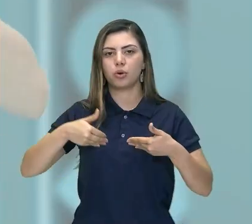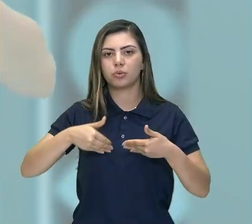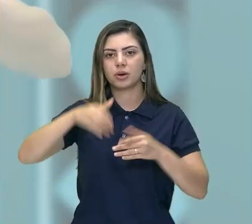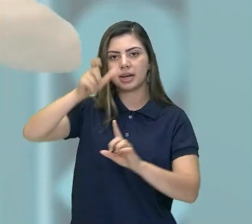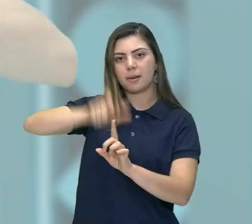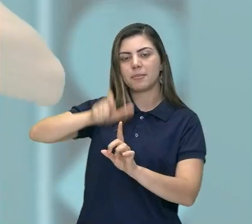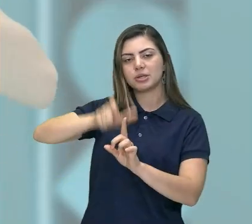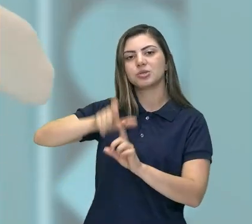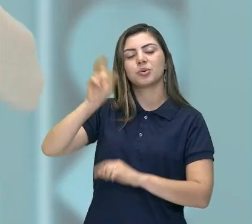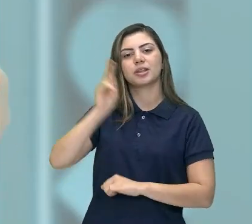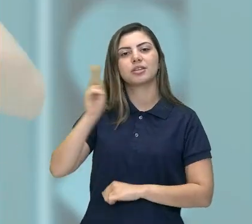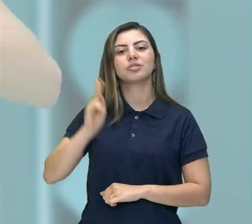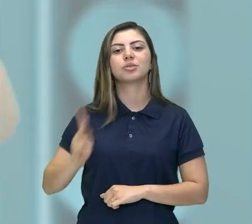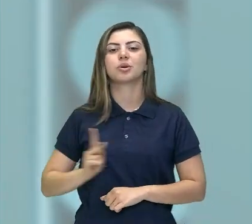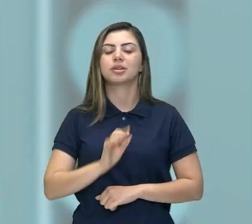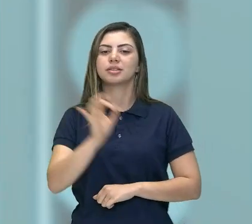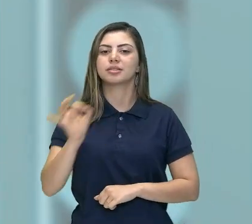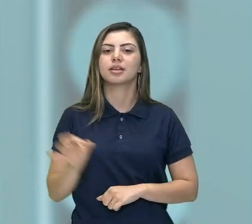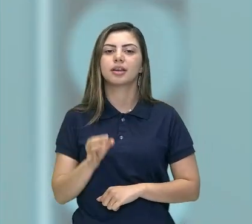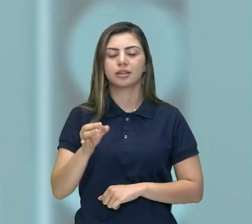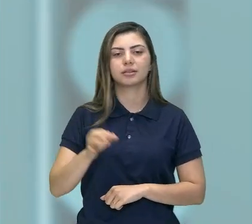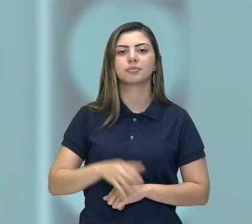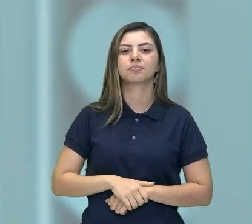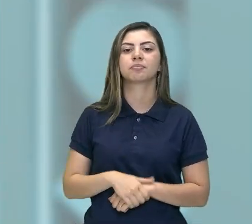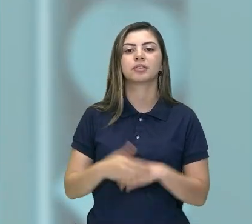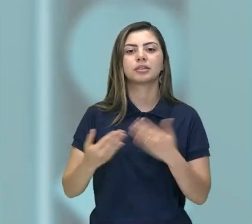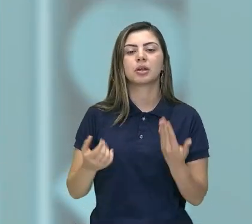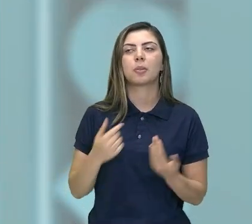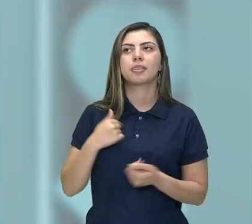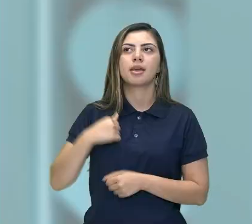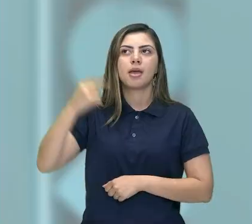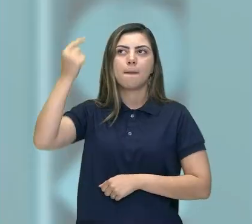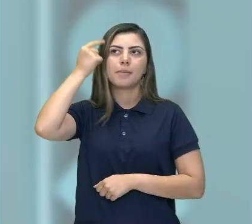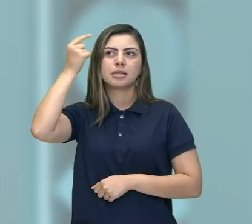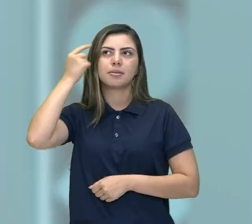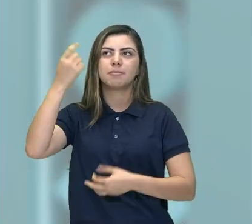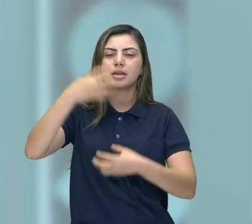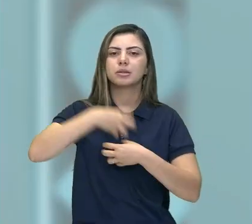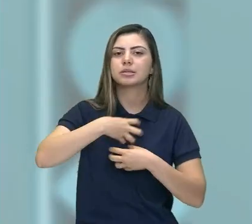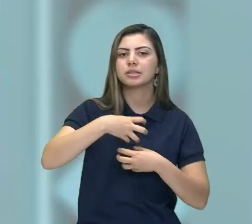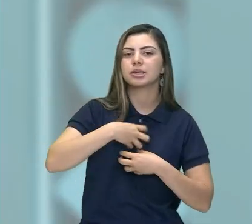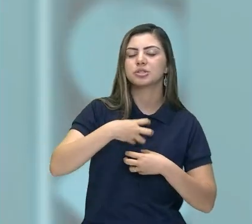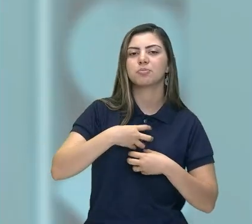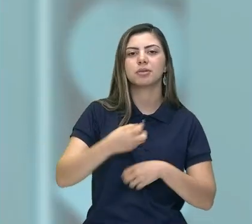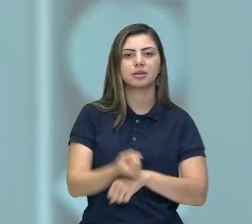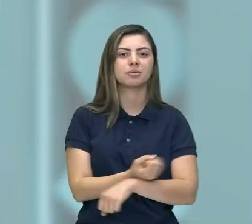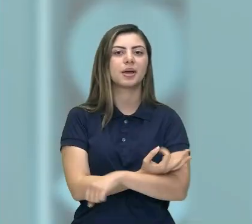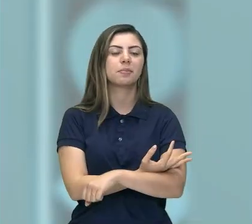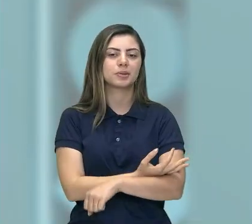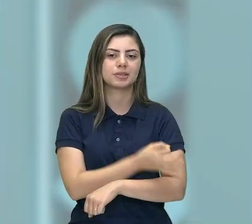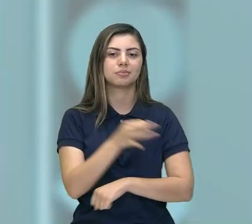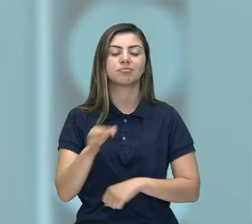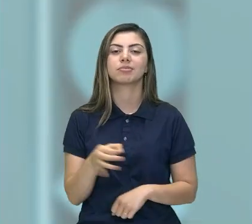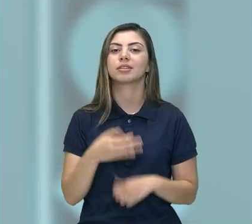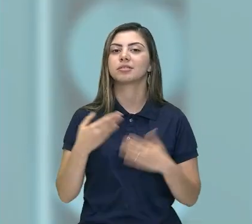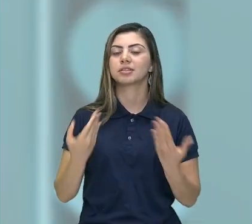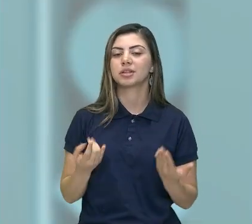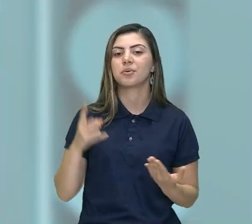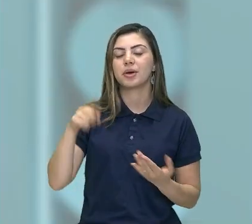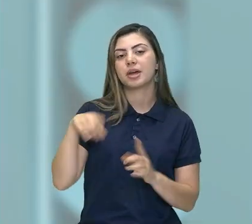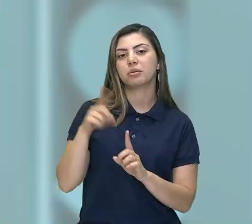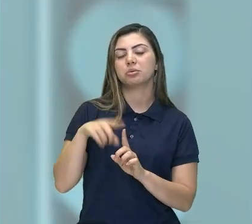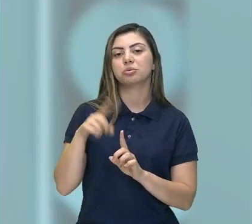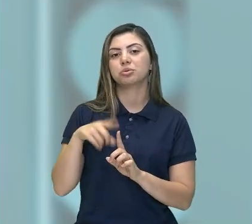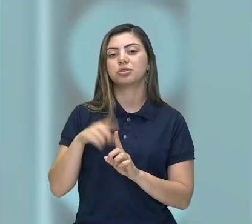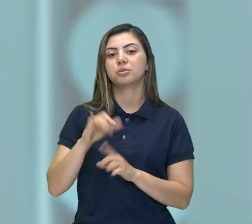tendo esse diálogo com ele mesmo a partir das suas ideias, dos seus sentimentos, das suas emoções. Então, essa é uma tendência mais